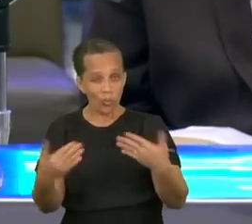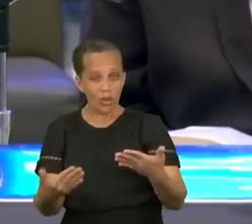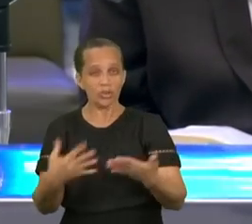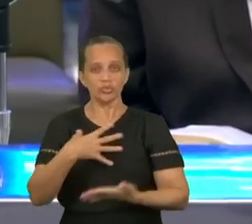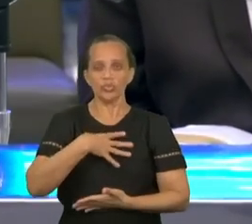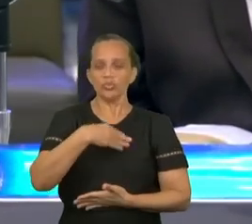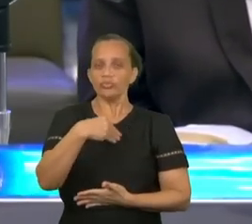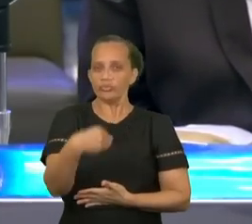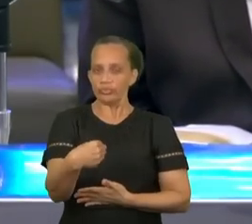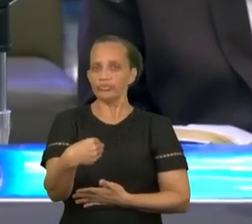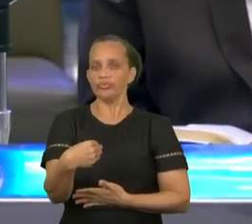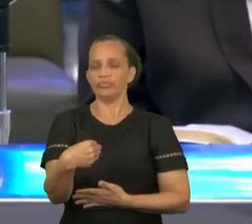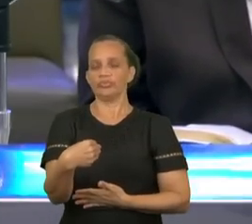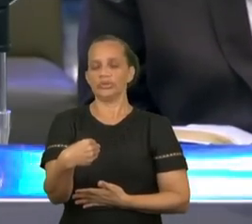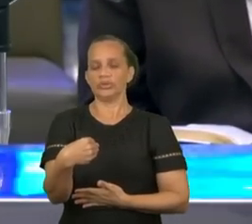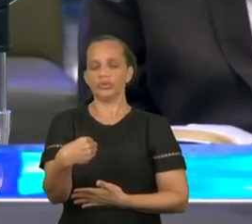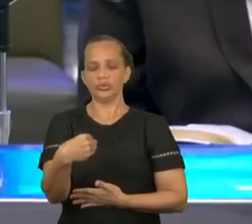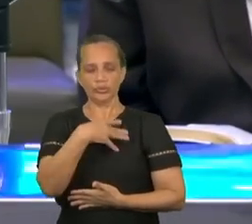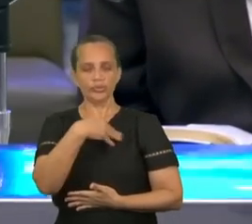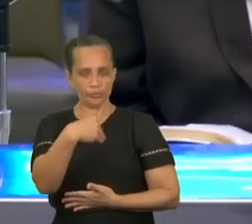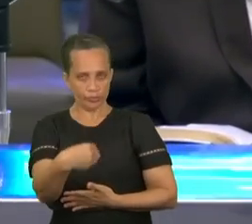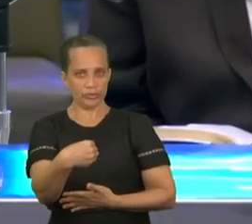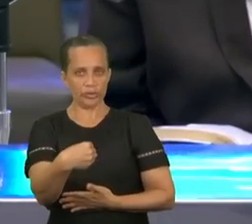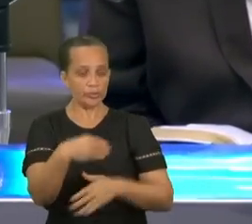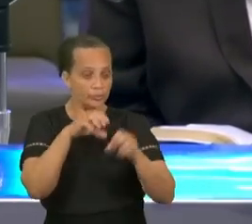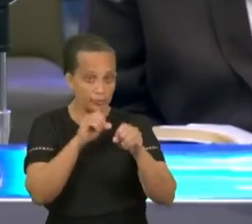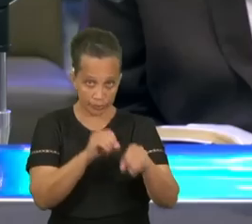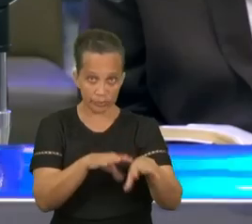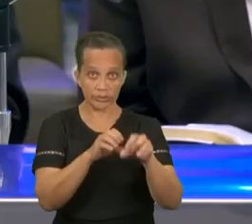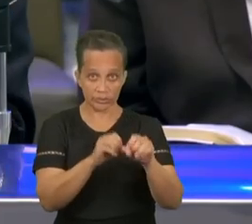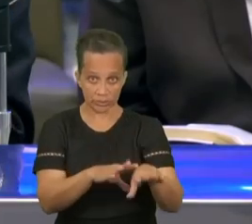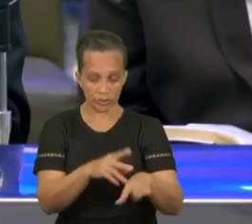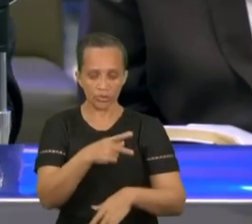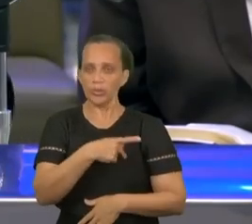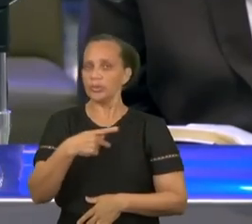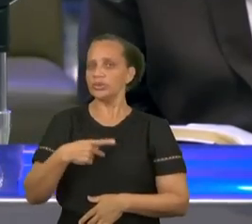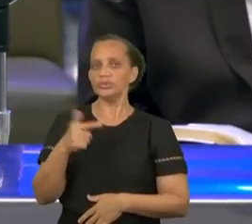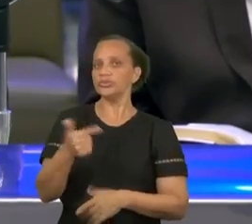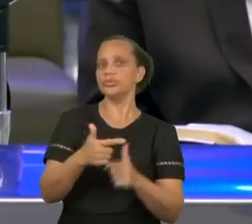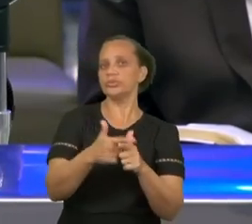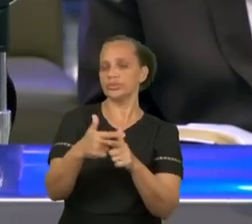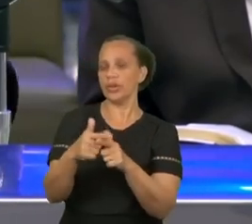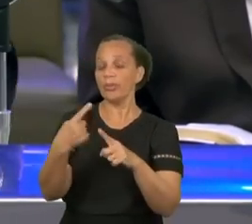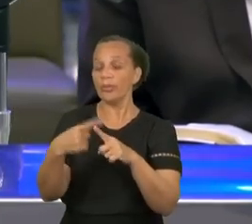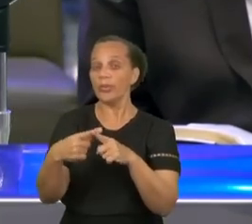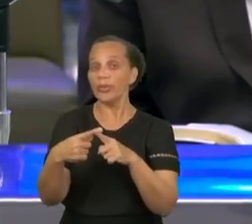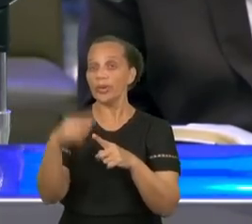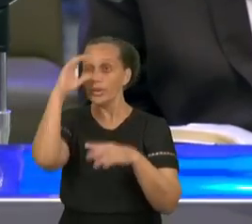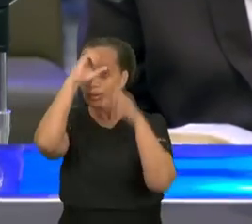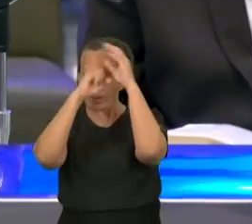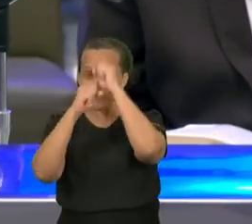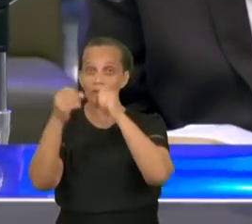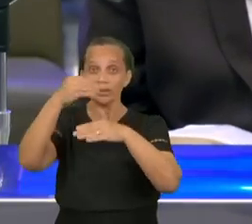não pode fazer isso não eu aprendi em casa eu aprendi em casa Amém meus irmãos mas quando